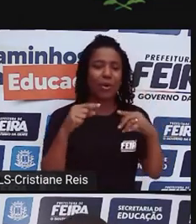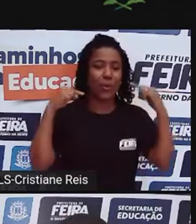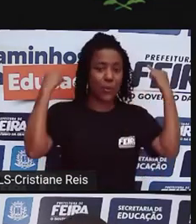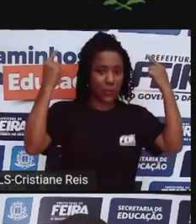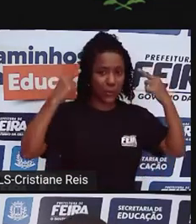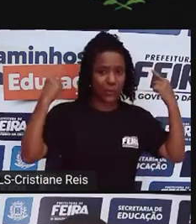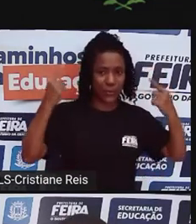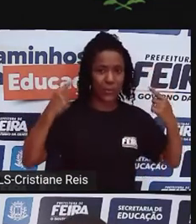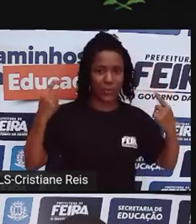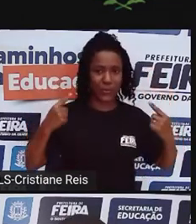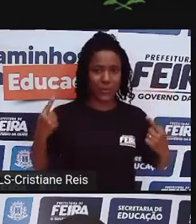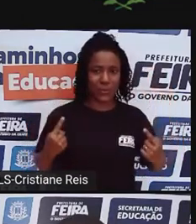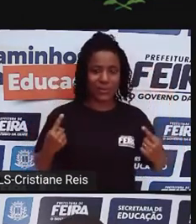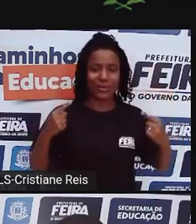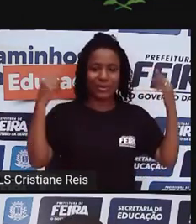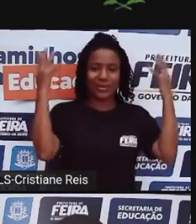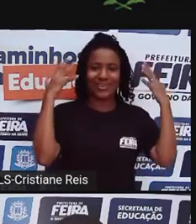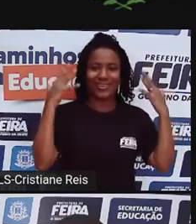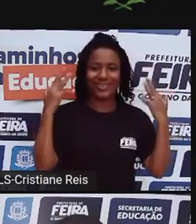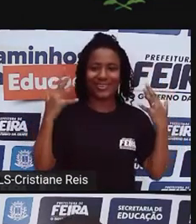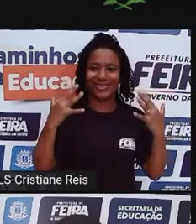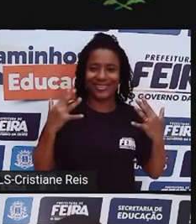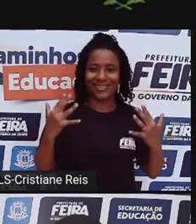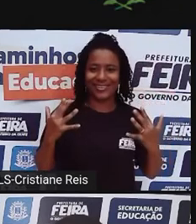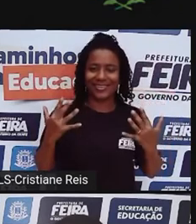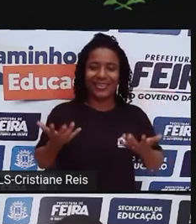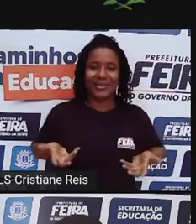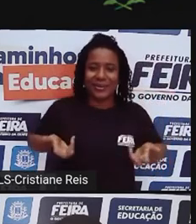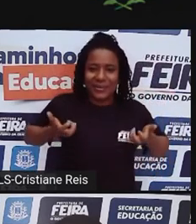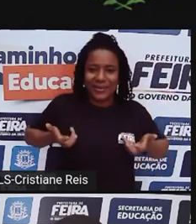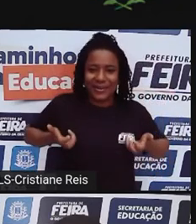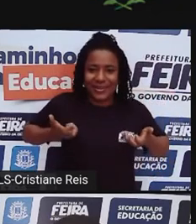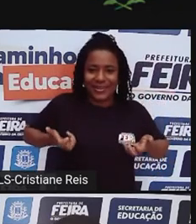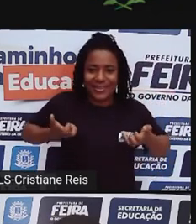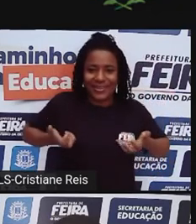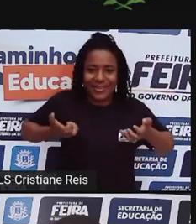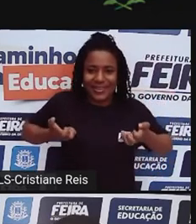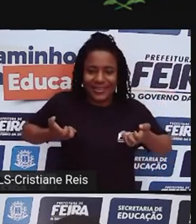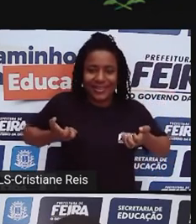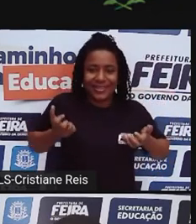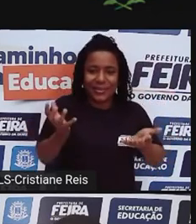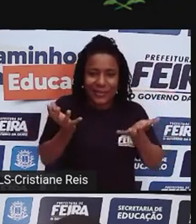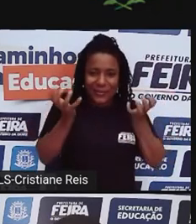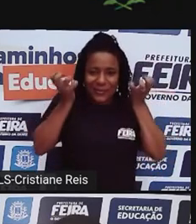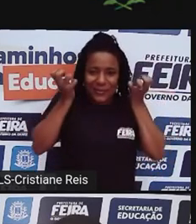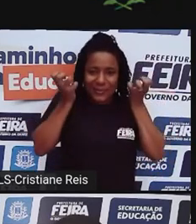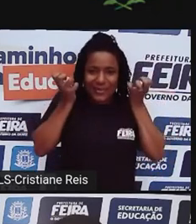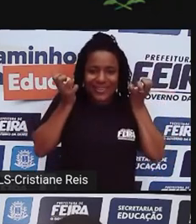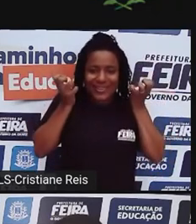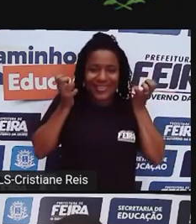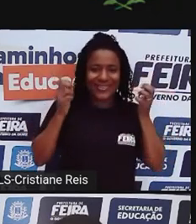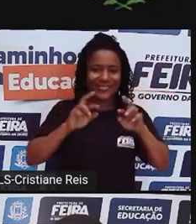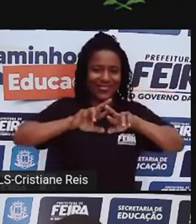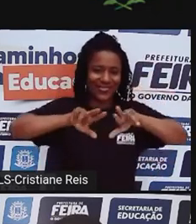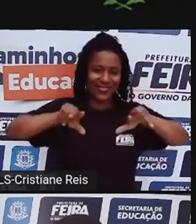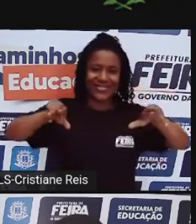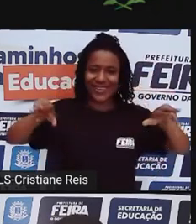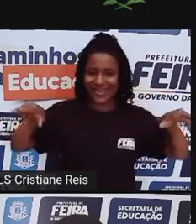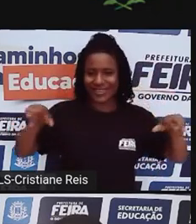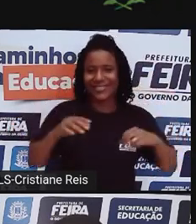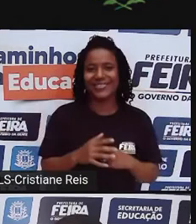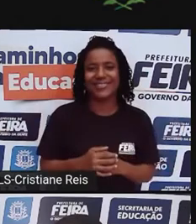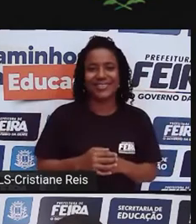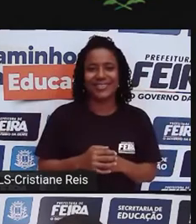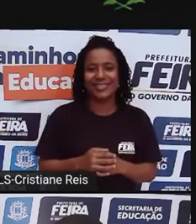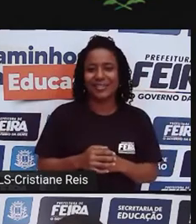se é para cabelo crespo, aquele produto, se é para cabelo cacheado, se é para cabelo liso. Antes não, era